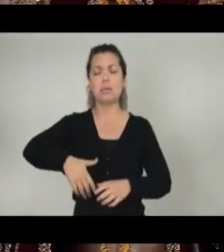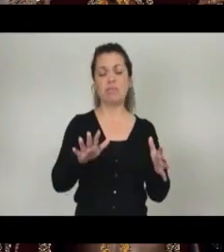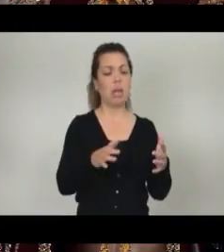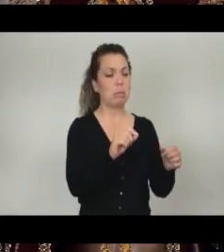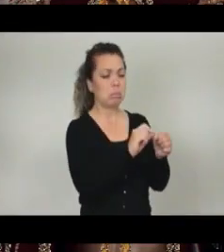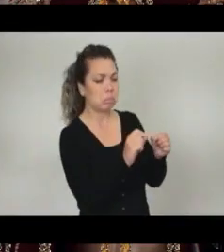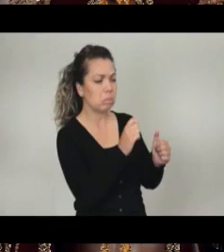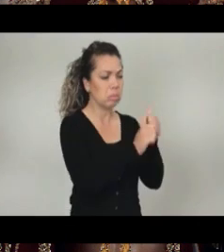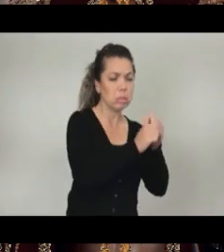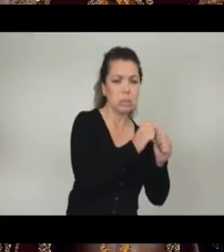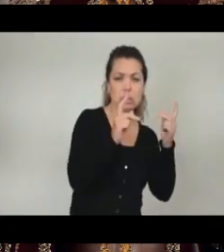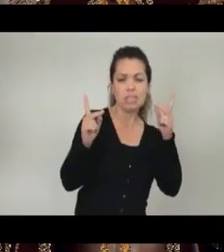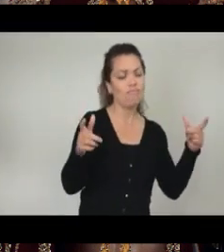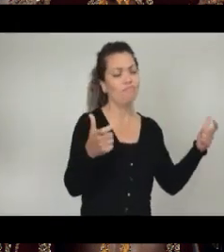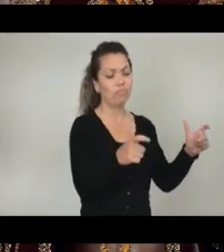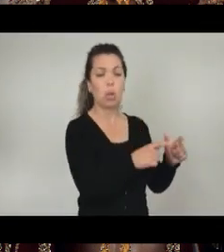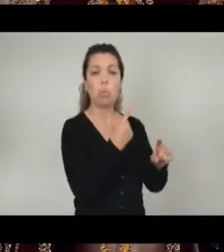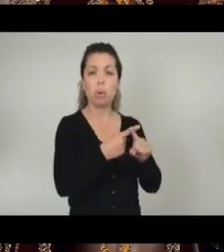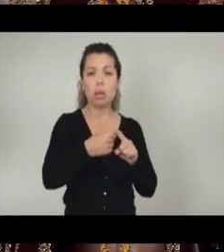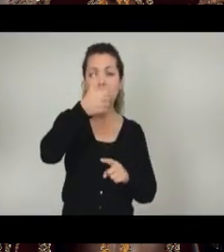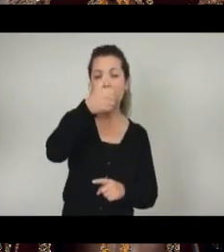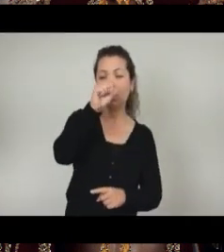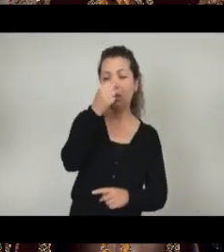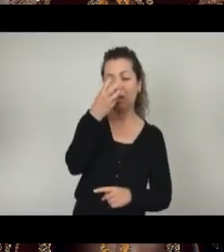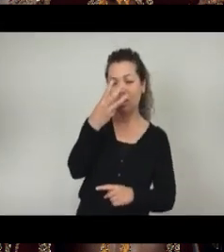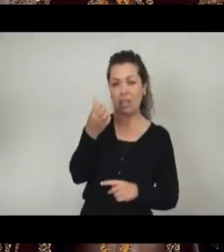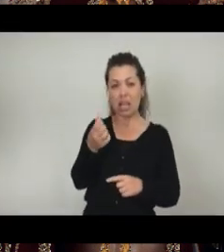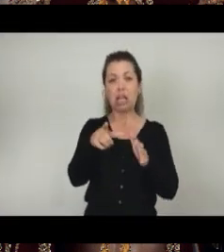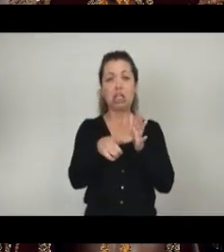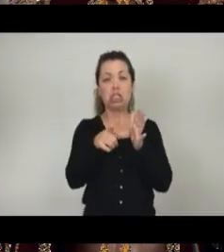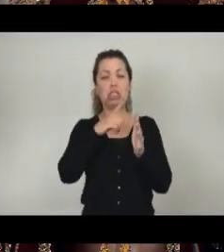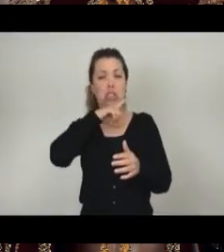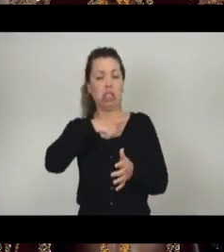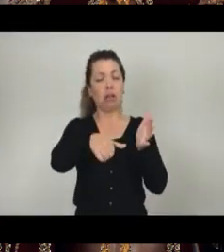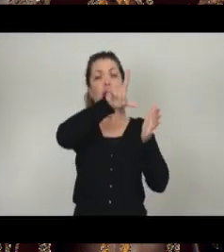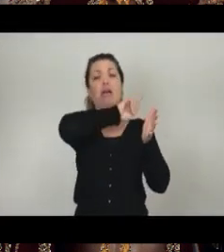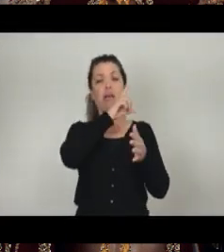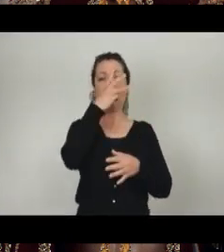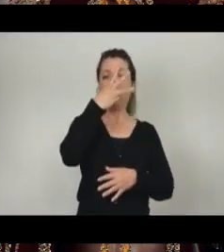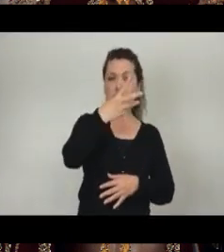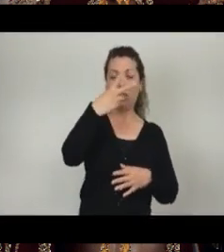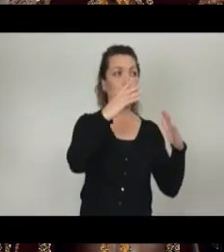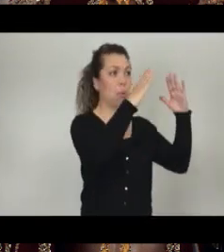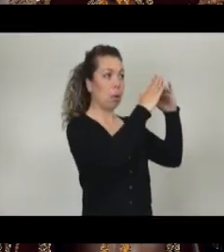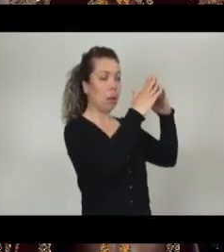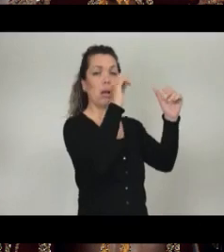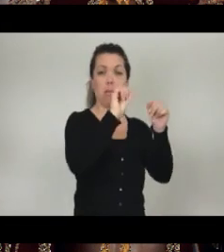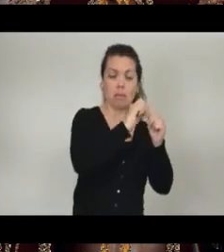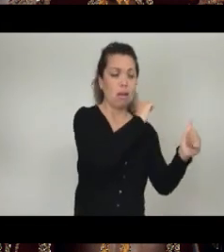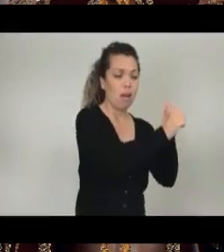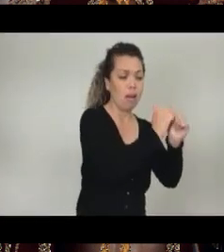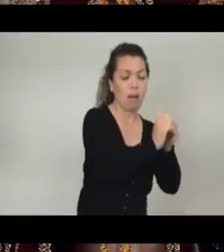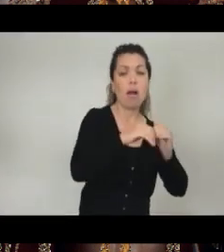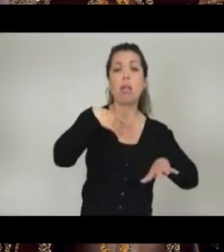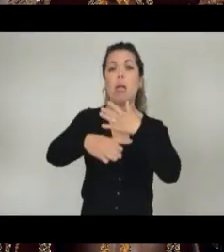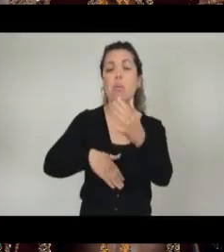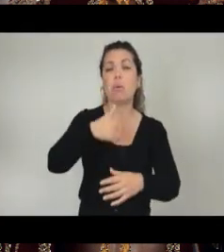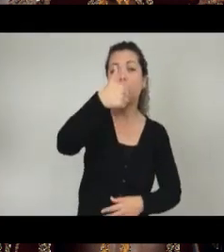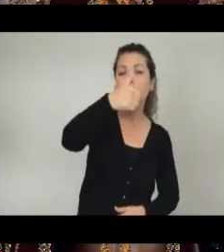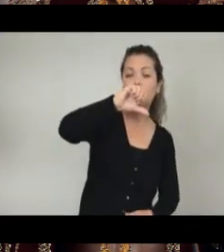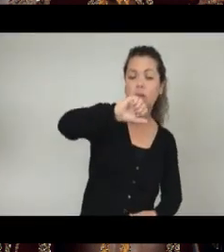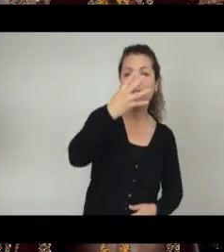ponto de vista da população e de algumas autoridades locais. A Câmara chegou a se manifestar, mencionando